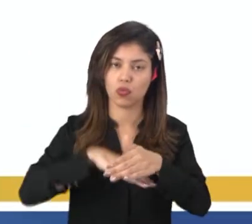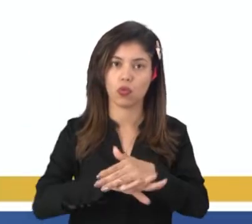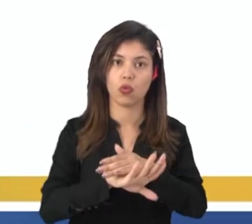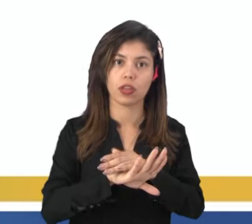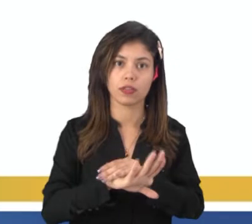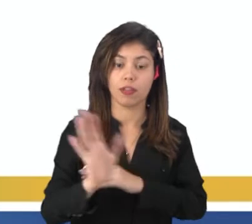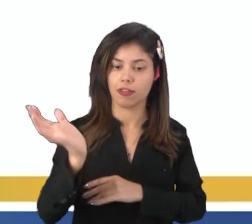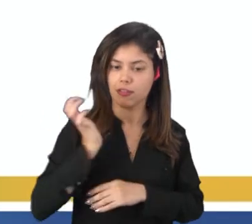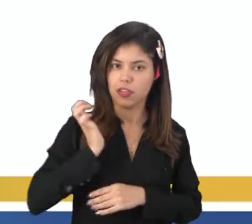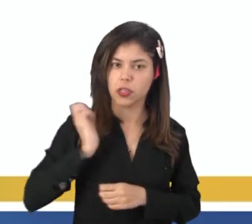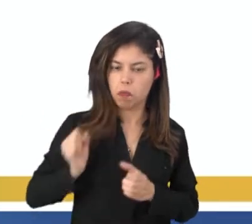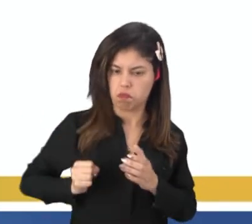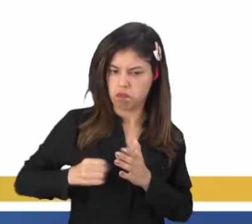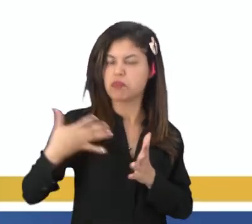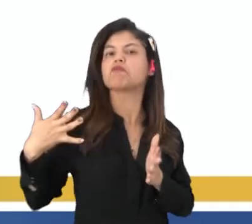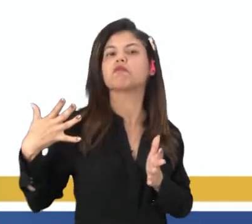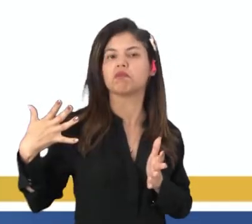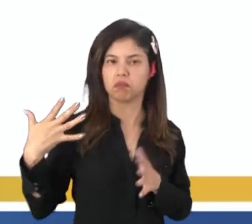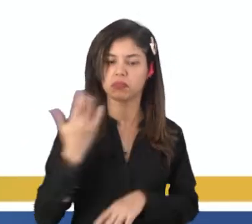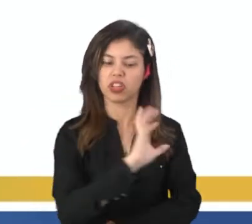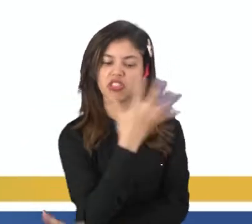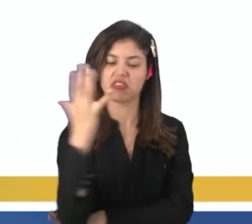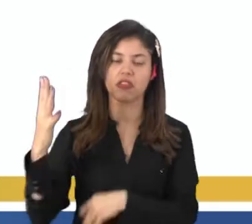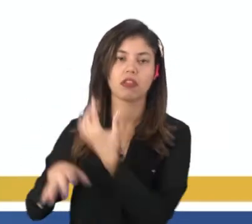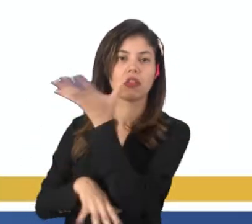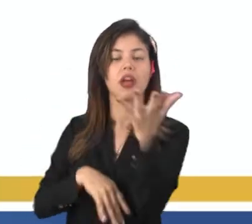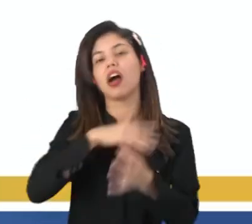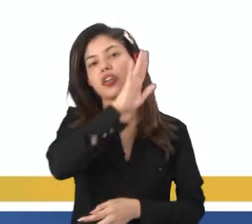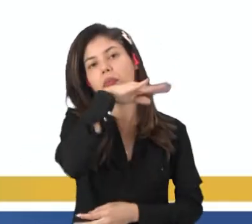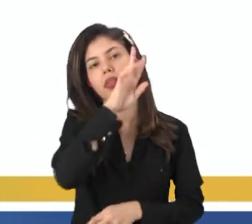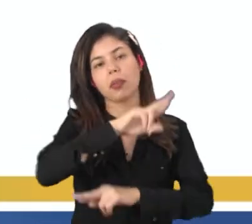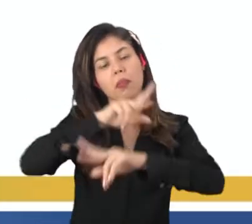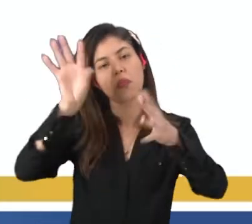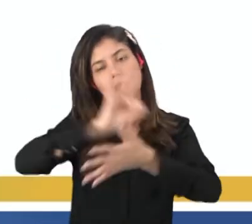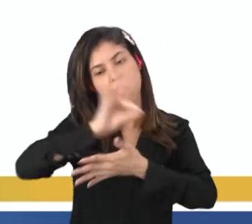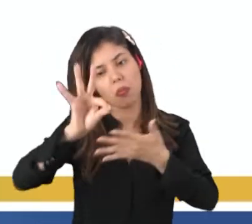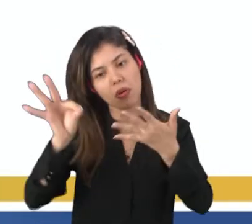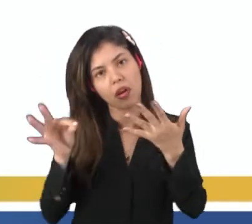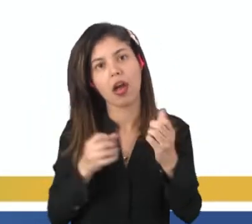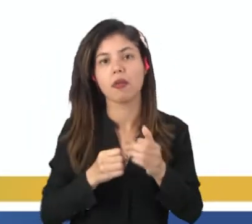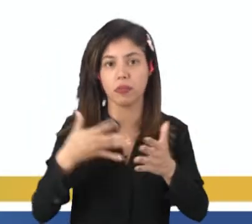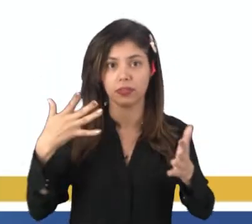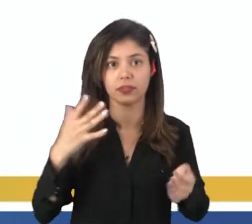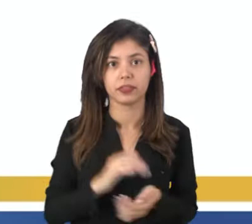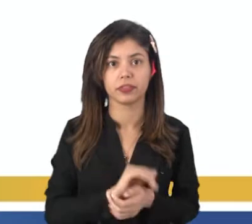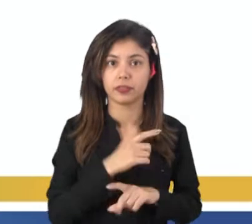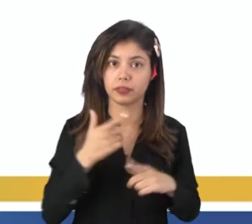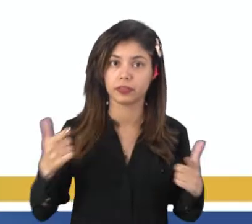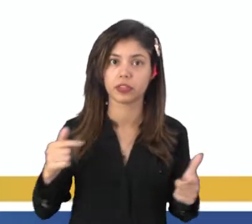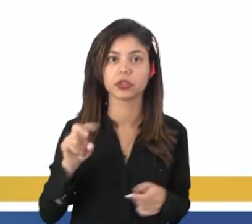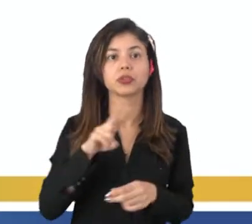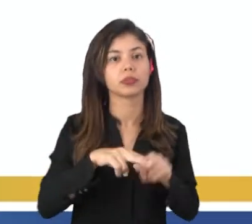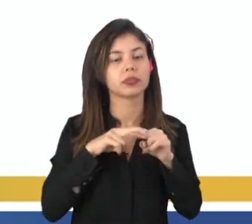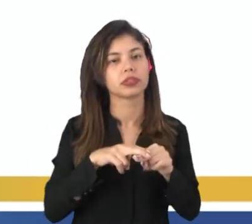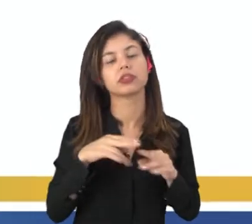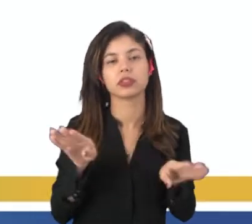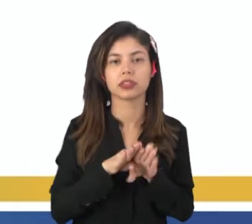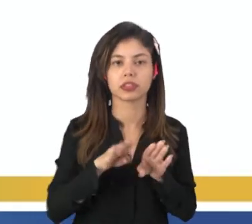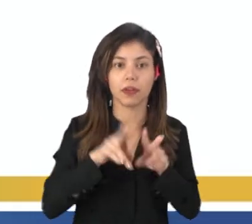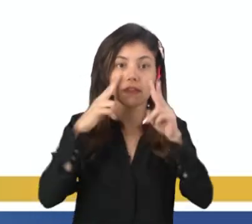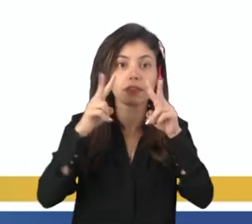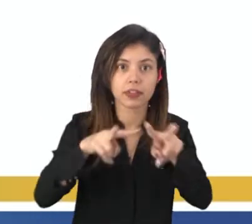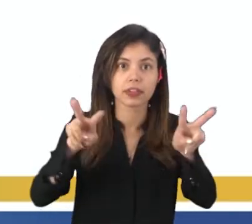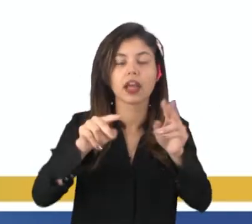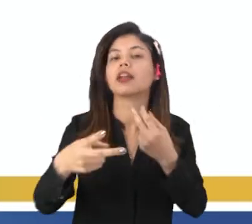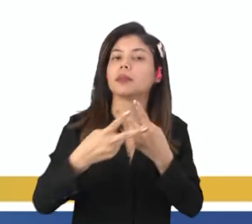uma riqueza absurda de plantas e animais, né? Ela tem uma diversidade de espécies muito grande, por isso que ela é tão visada,